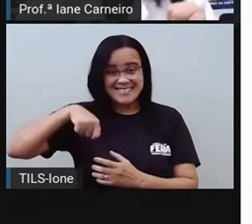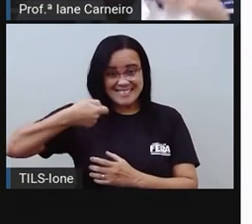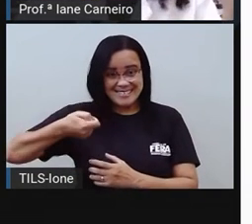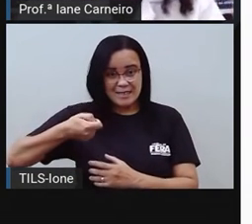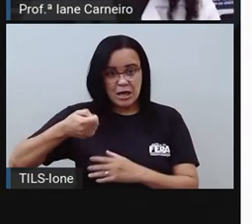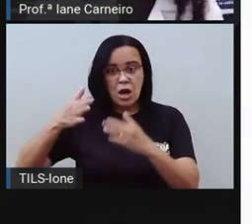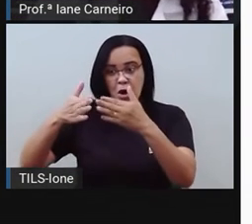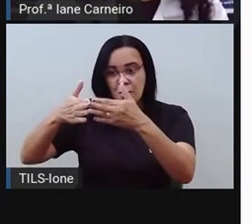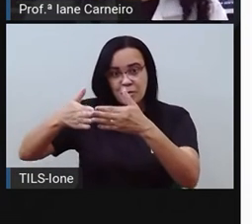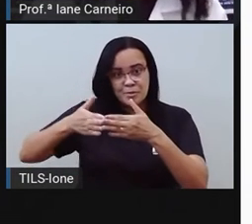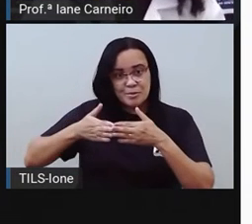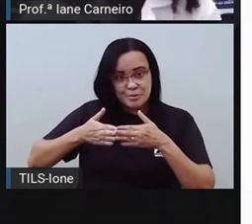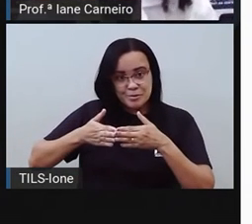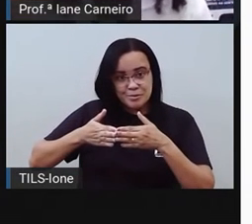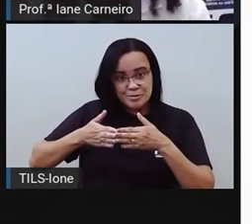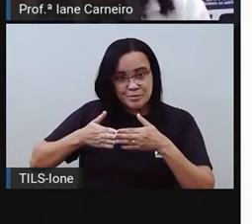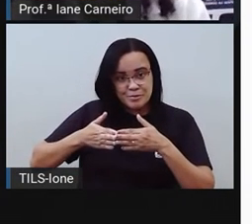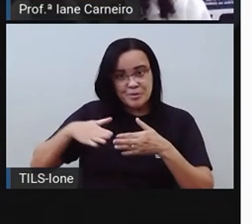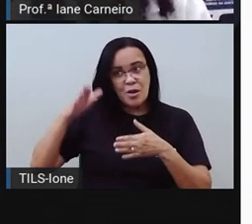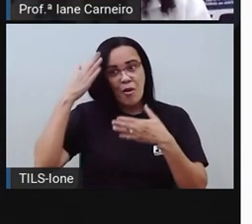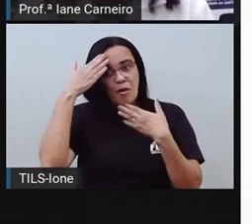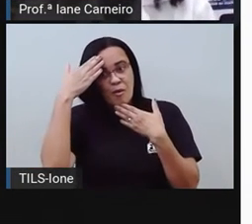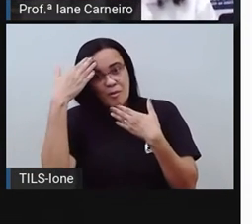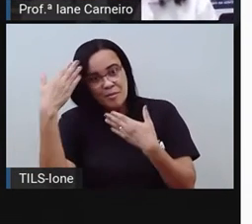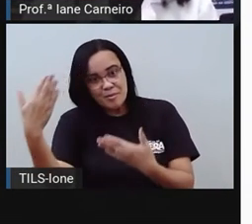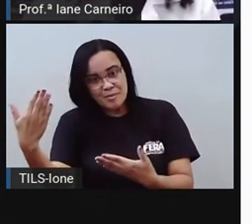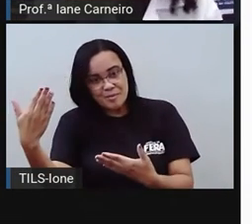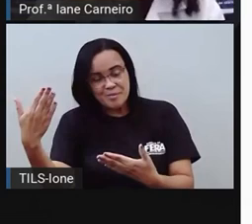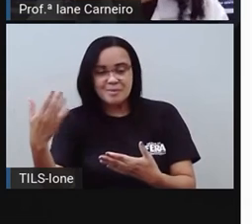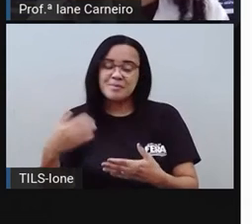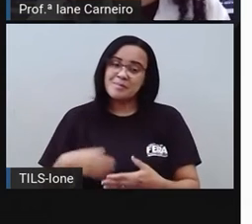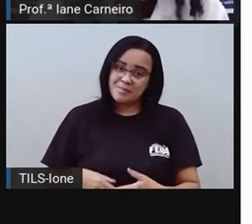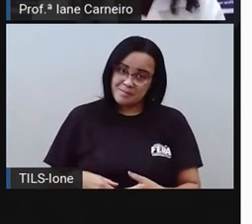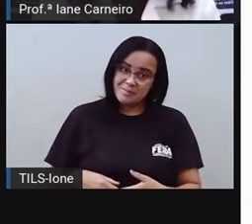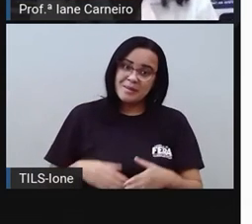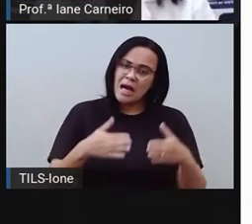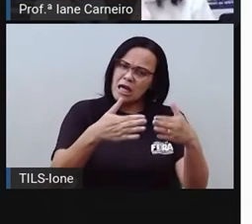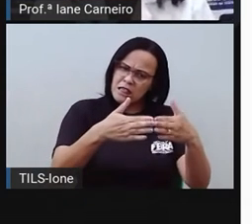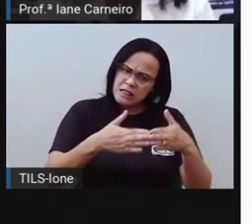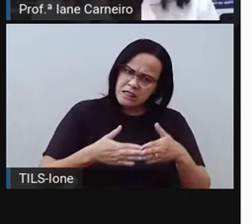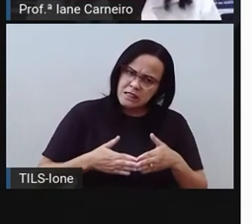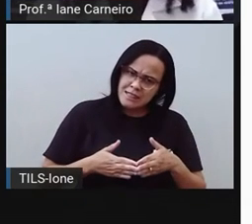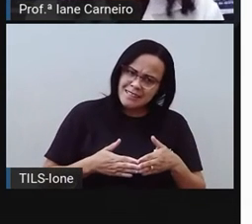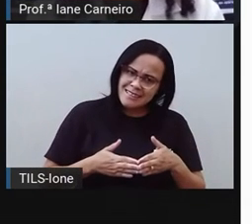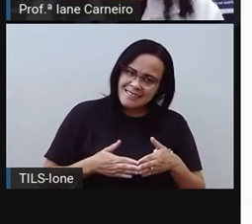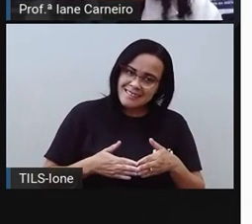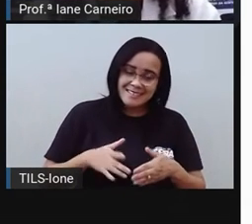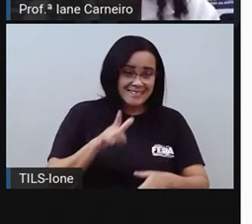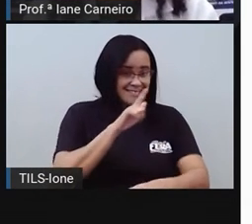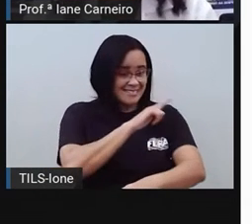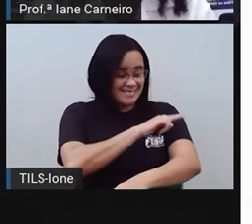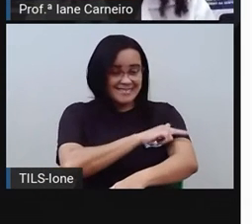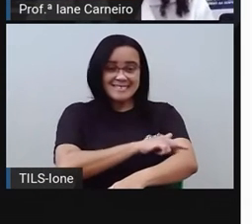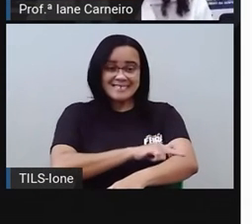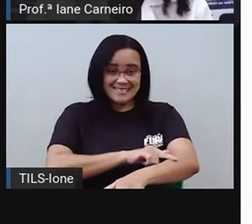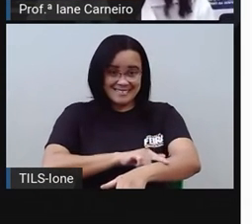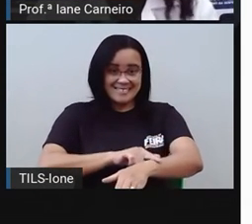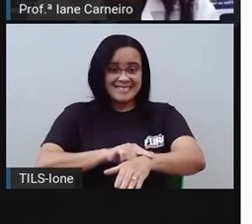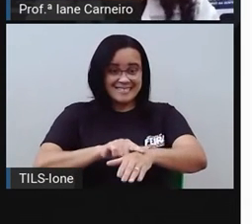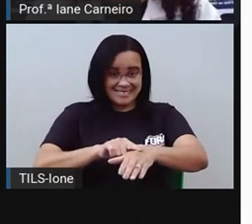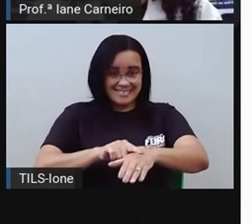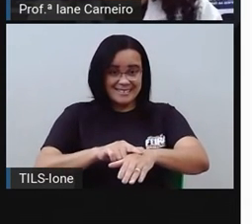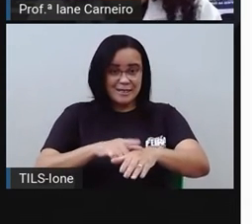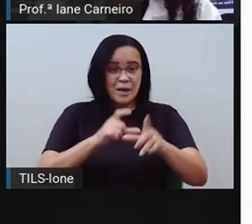obrigado, obrigada, né, com licença, né, por gentileza. São palavras, né, que são